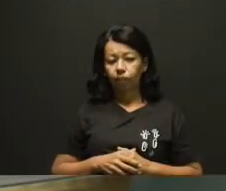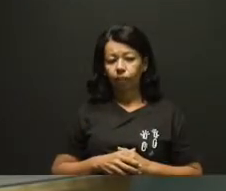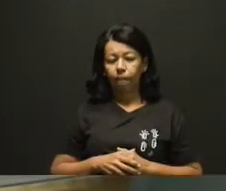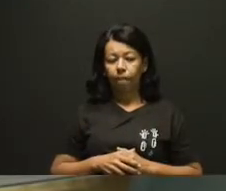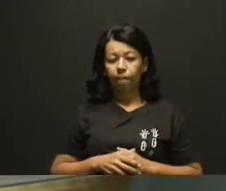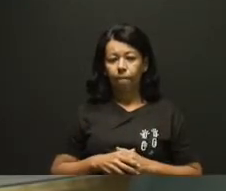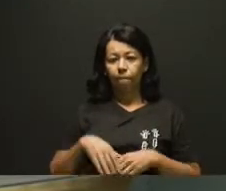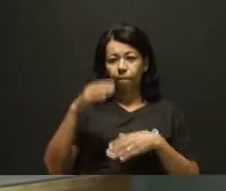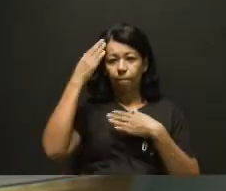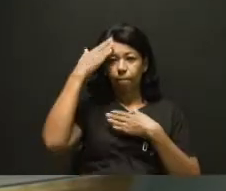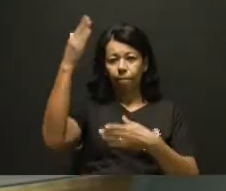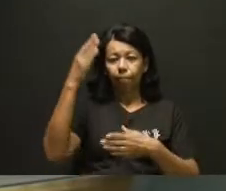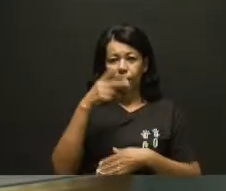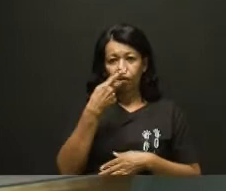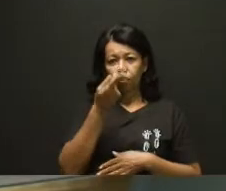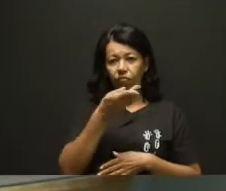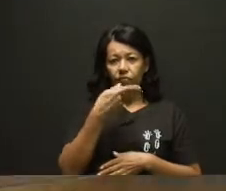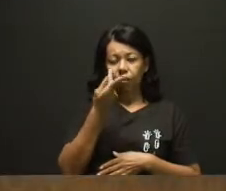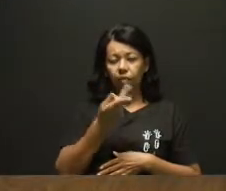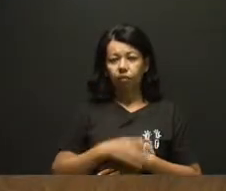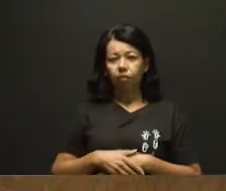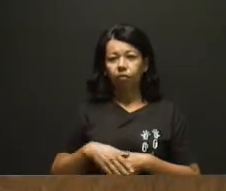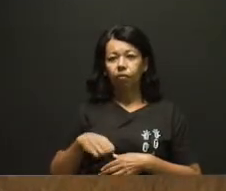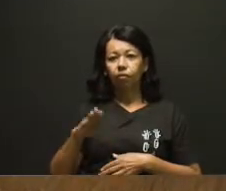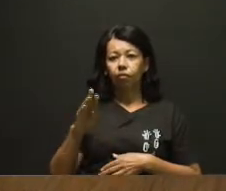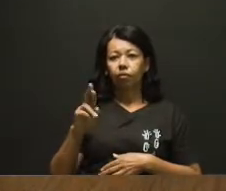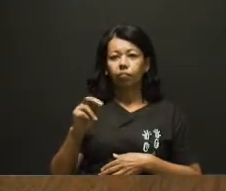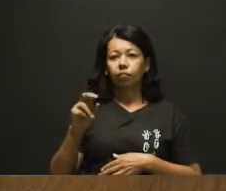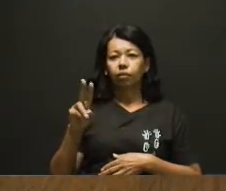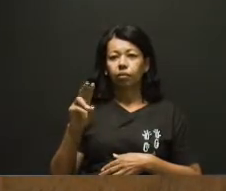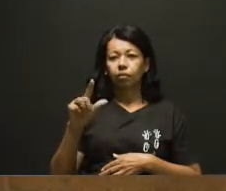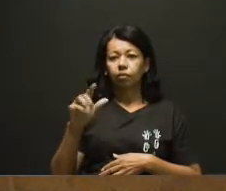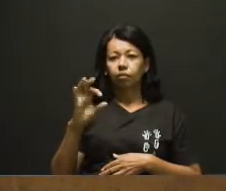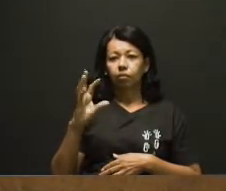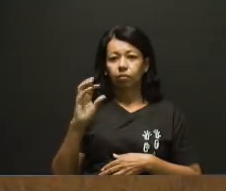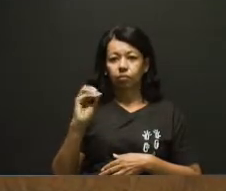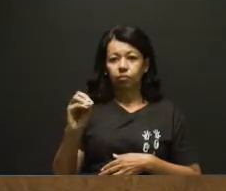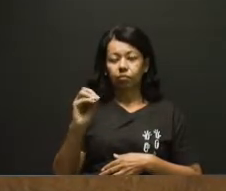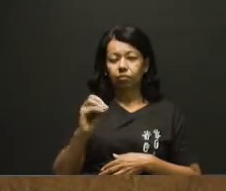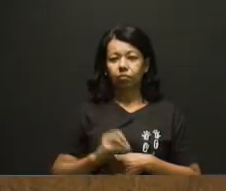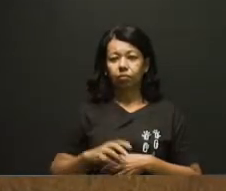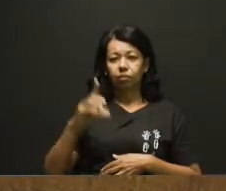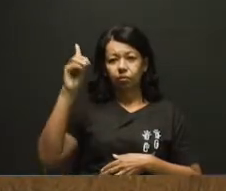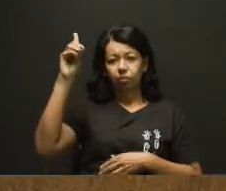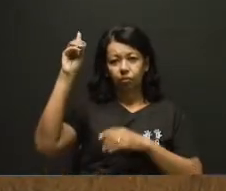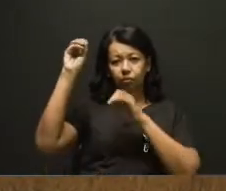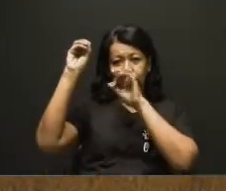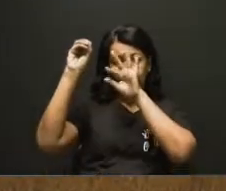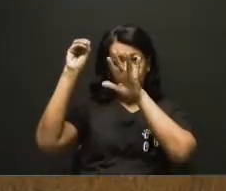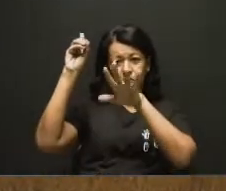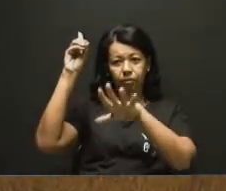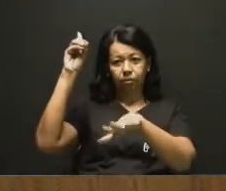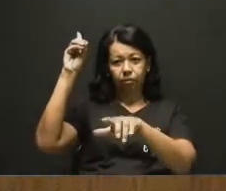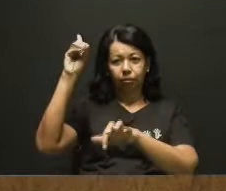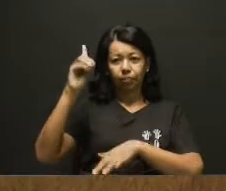obrigado pelas palavras grande brown o património já da nossa cidade de deus te abençoe